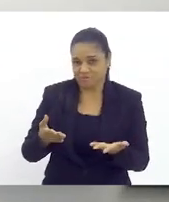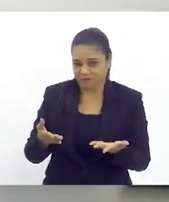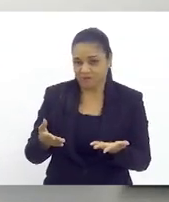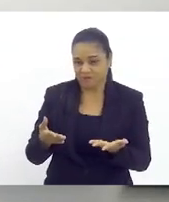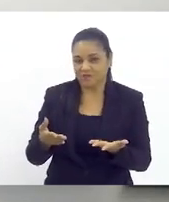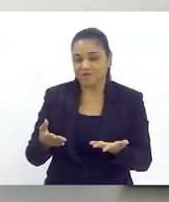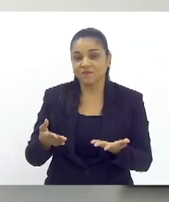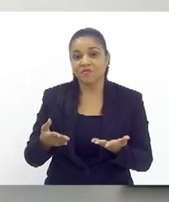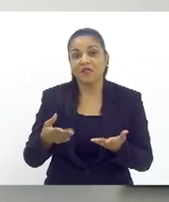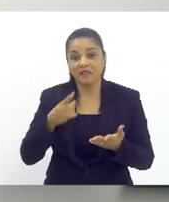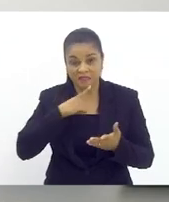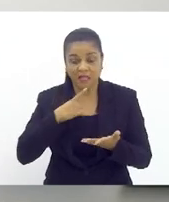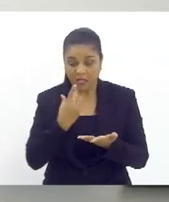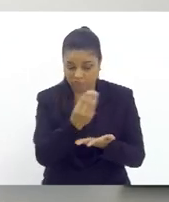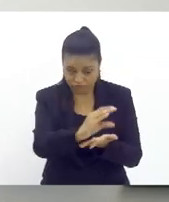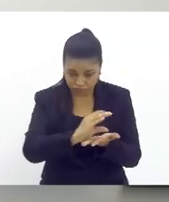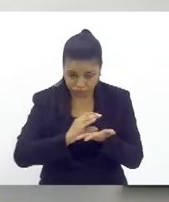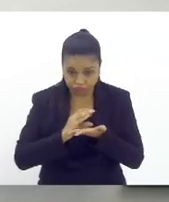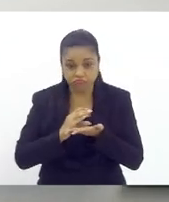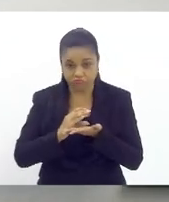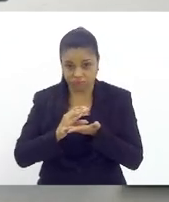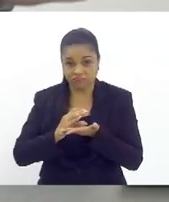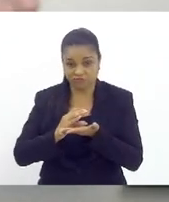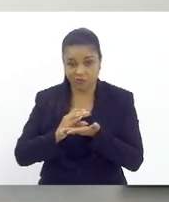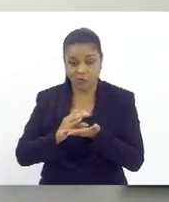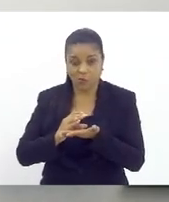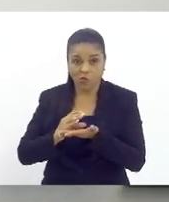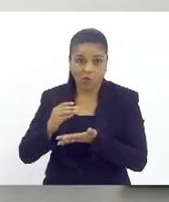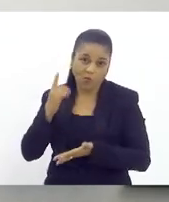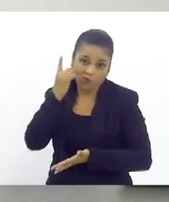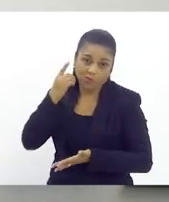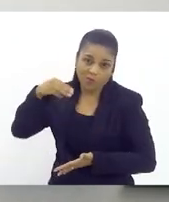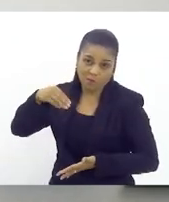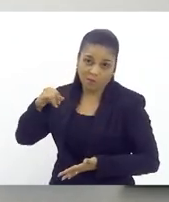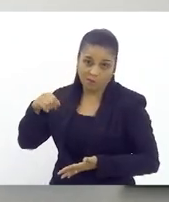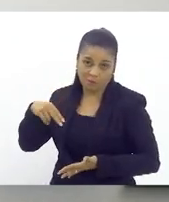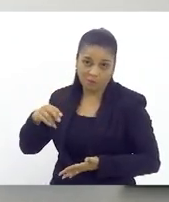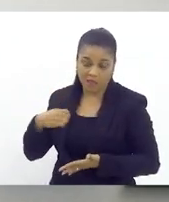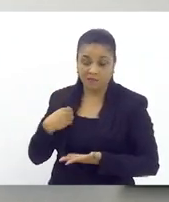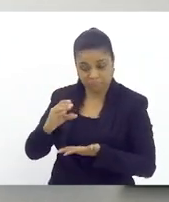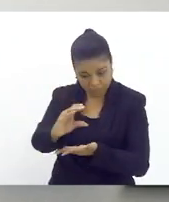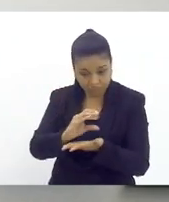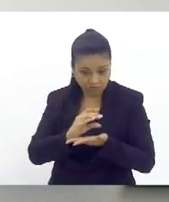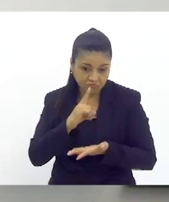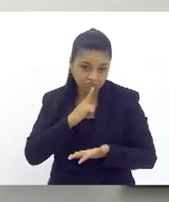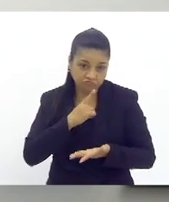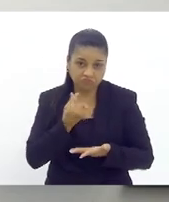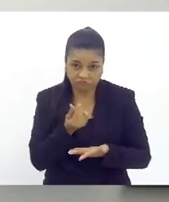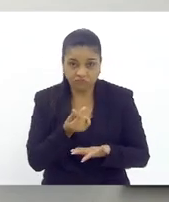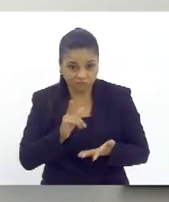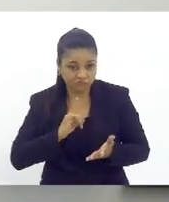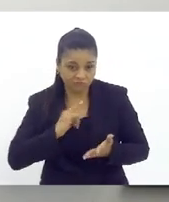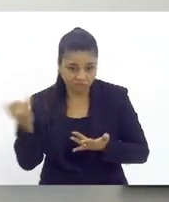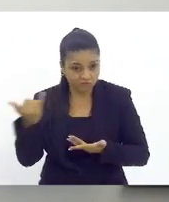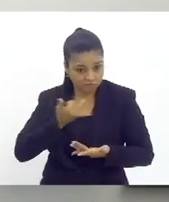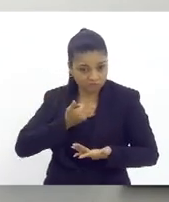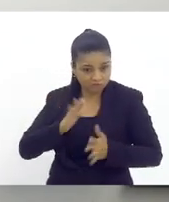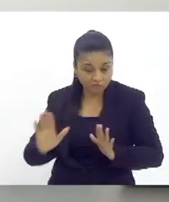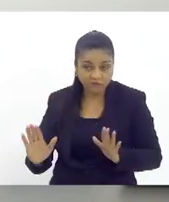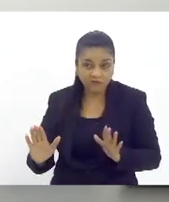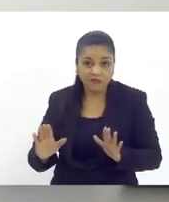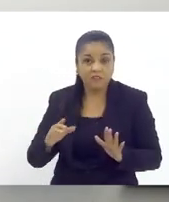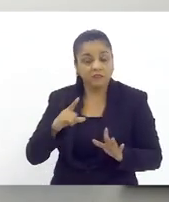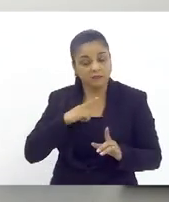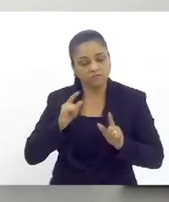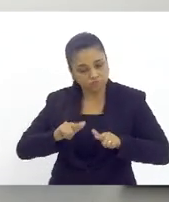tem recurso né que acabou de dizer se tem recurso tem jeito de fazer e tem todos